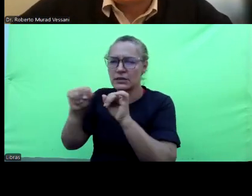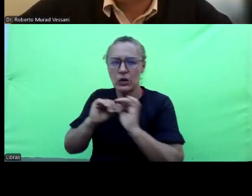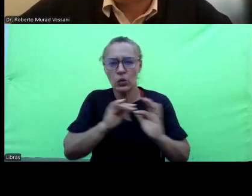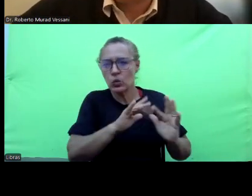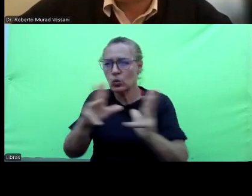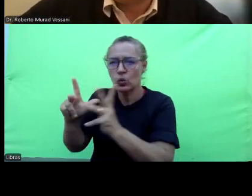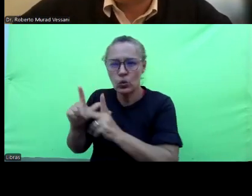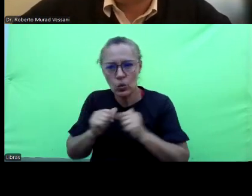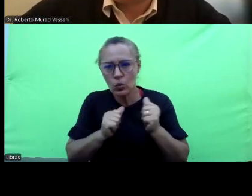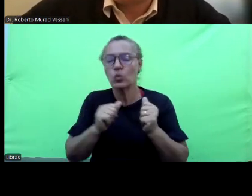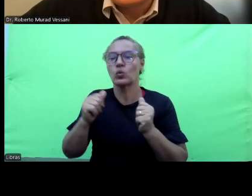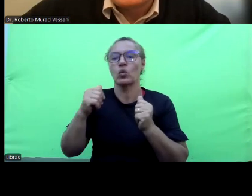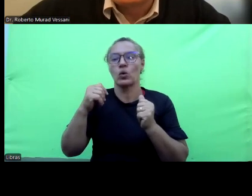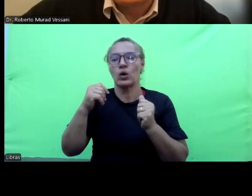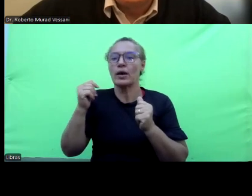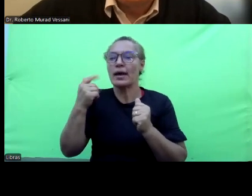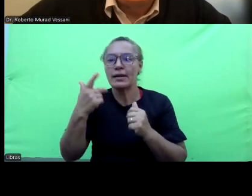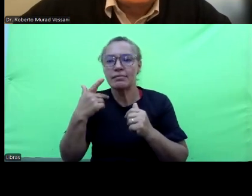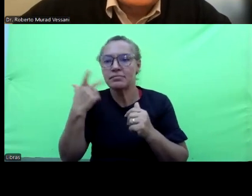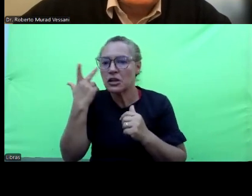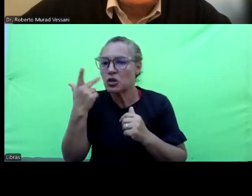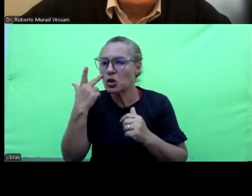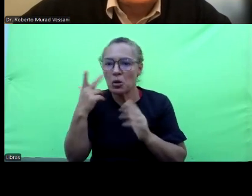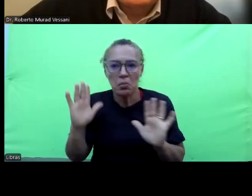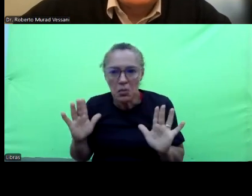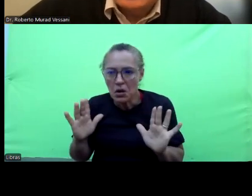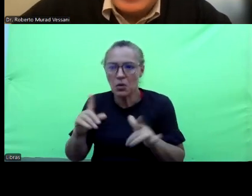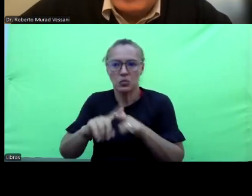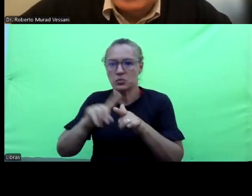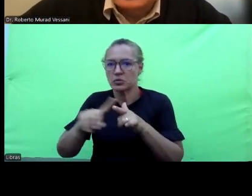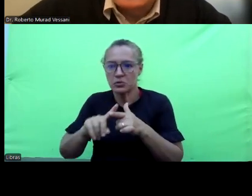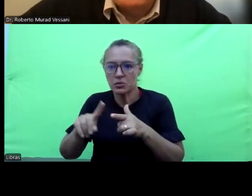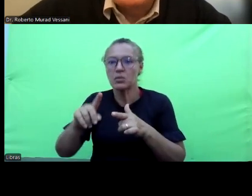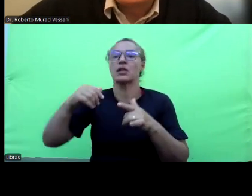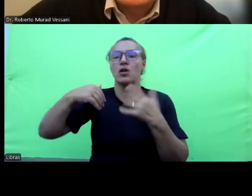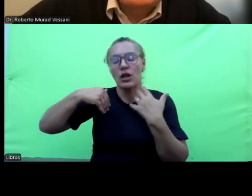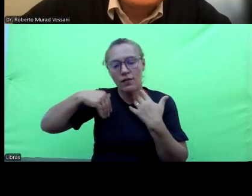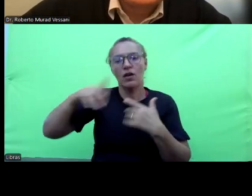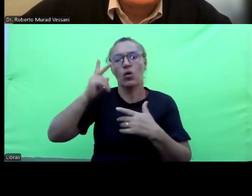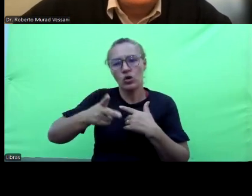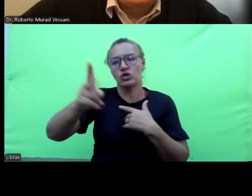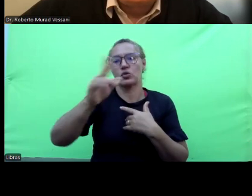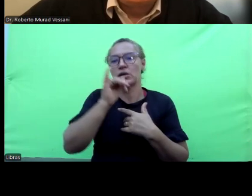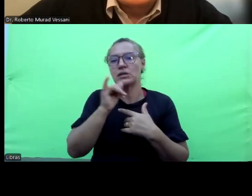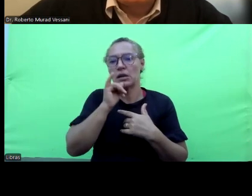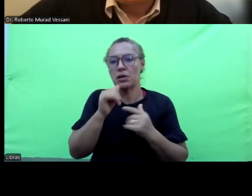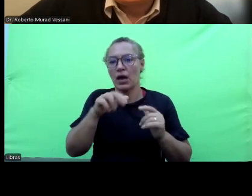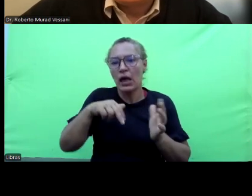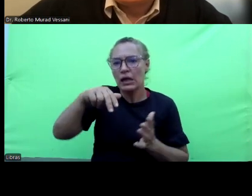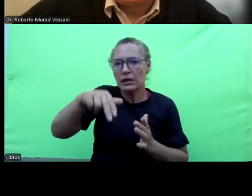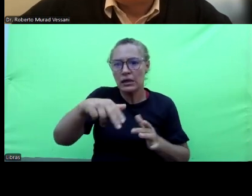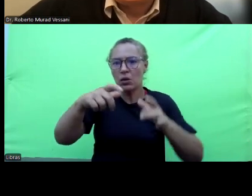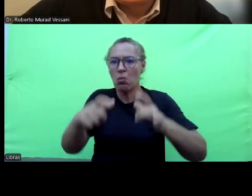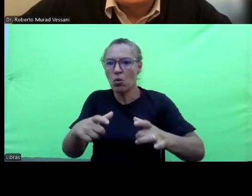ele começa a perceber que tem algo errado. Então, acaba não percebendo um buraco no chão, bate a cabeça num lugar